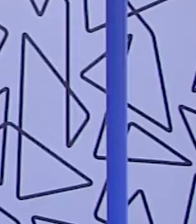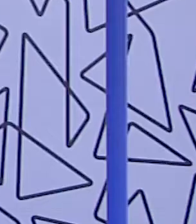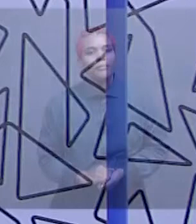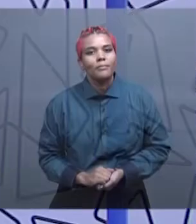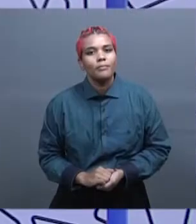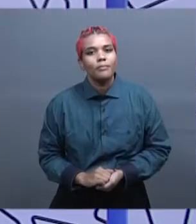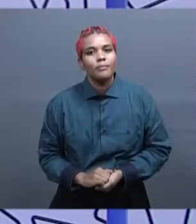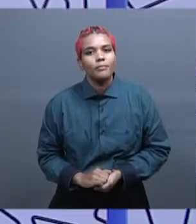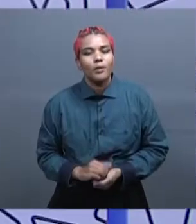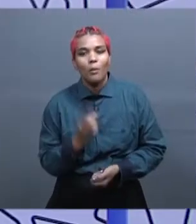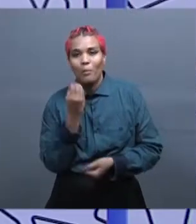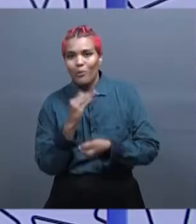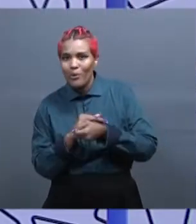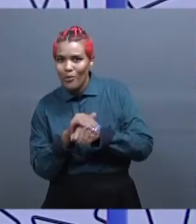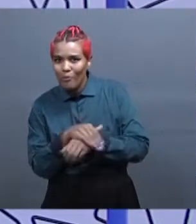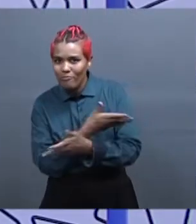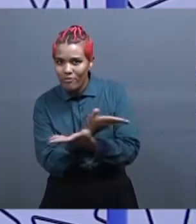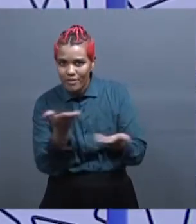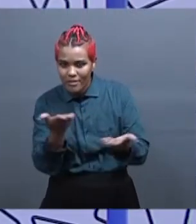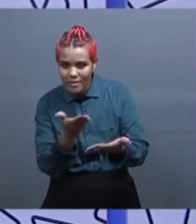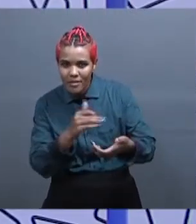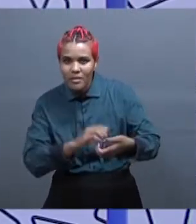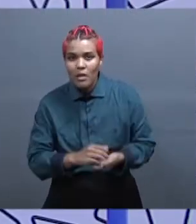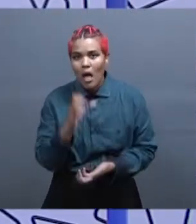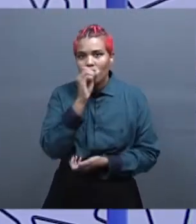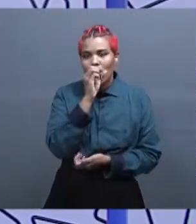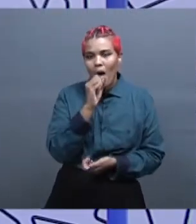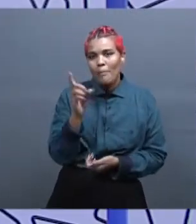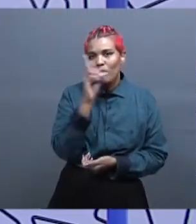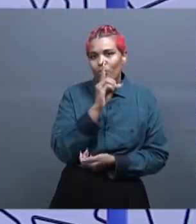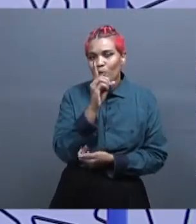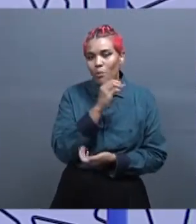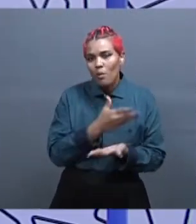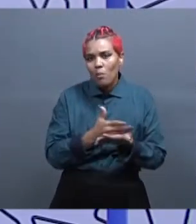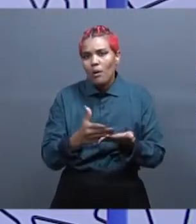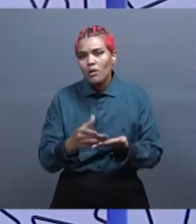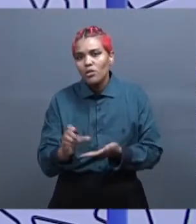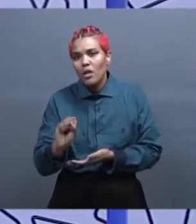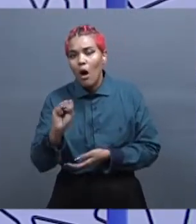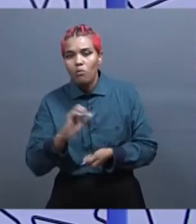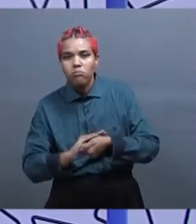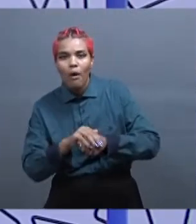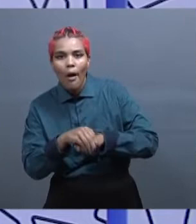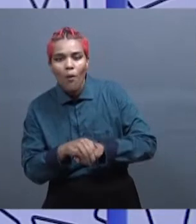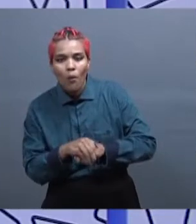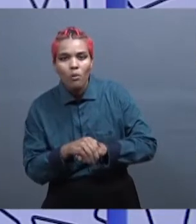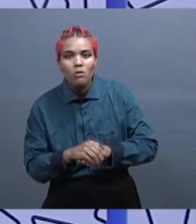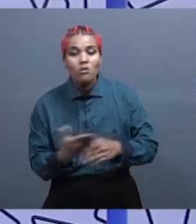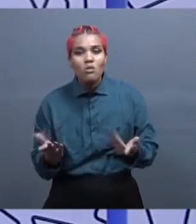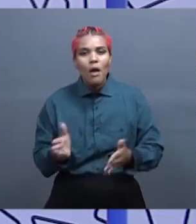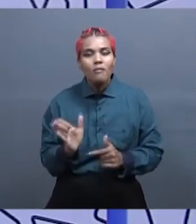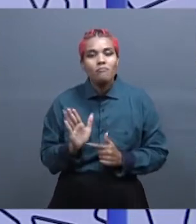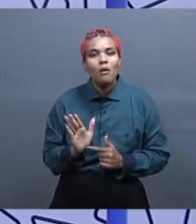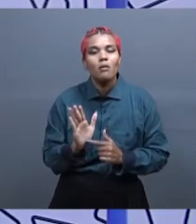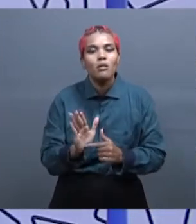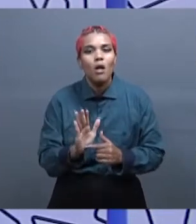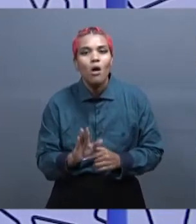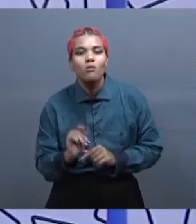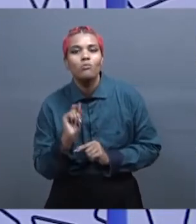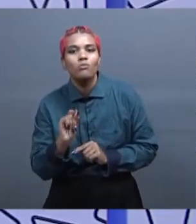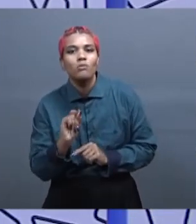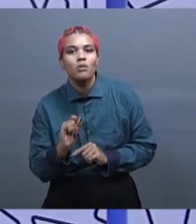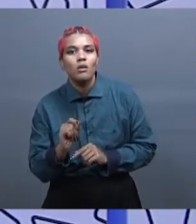boa noite pessoal no sábado e no domingo a partir das 8 da noite temos as apresentações do espetáculo